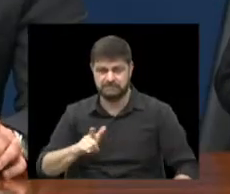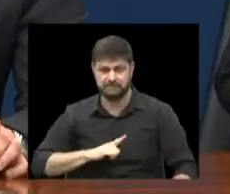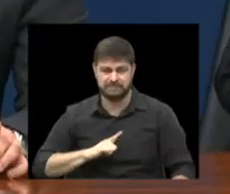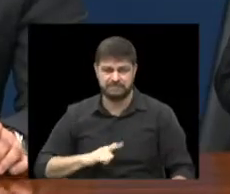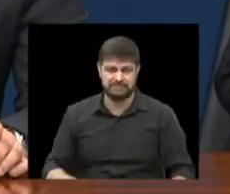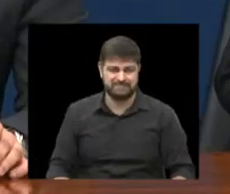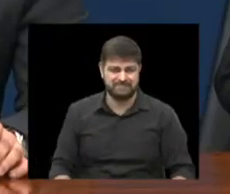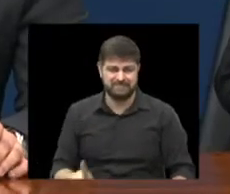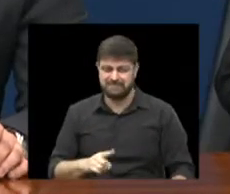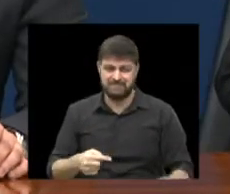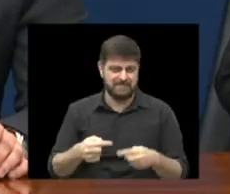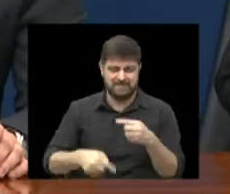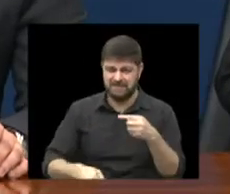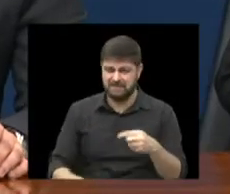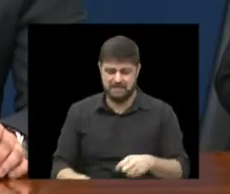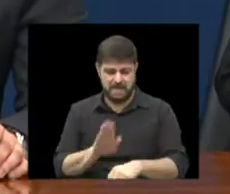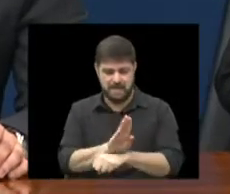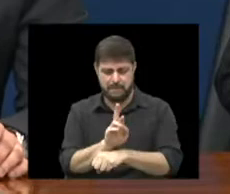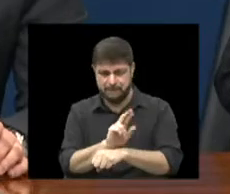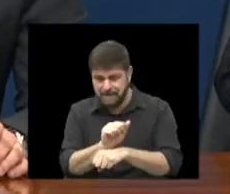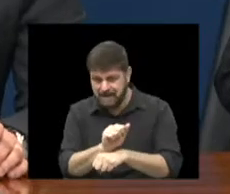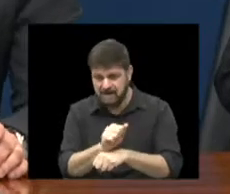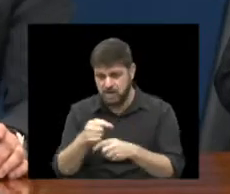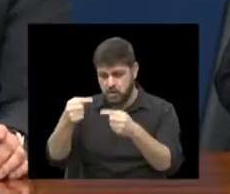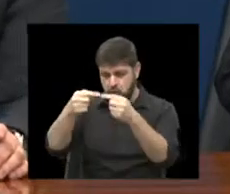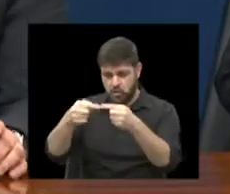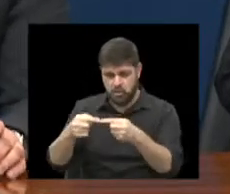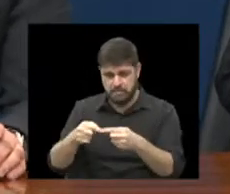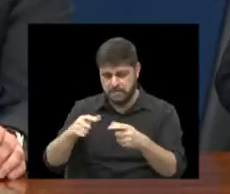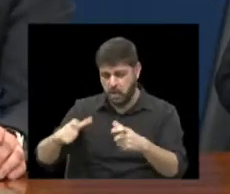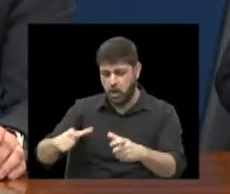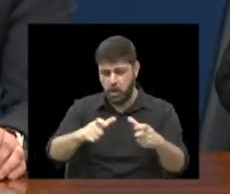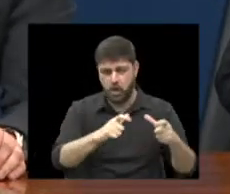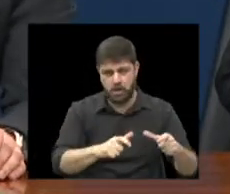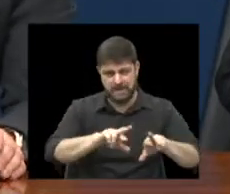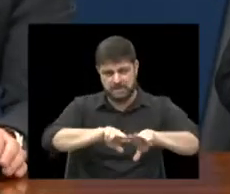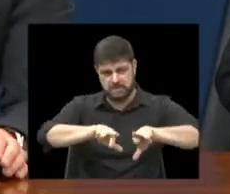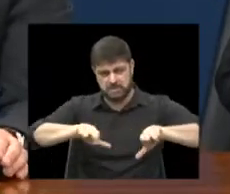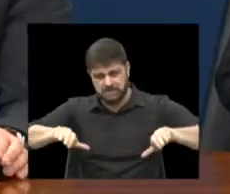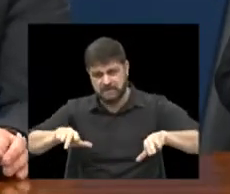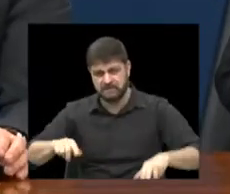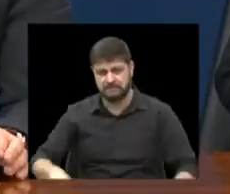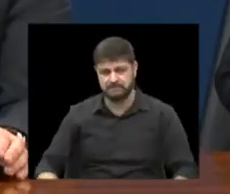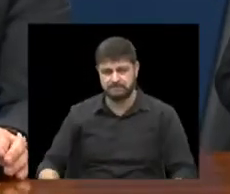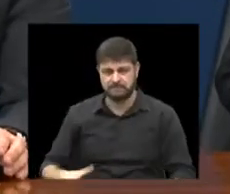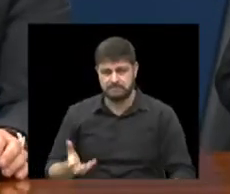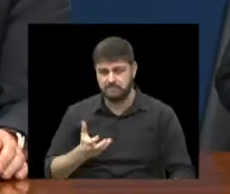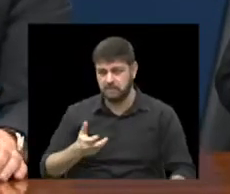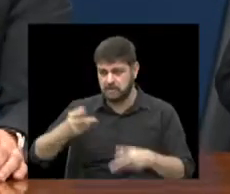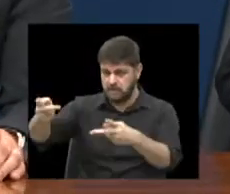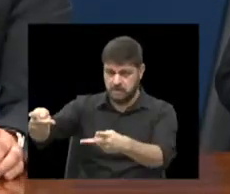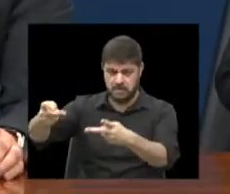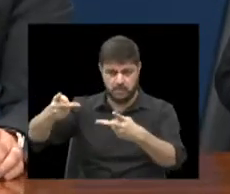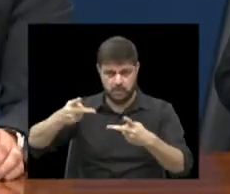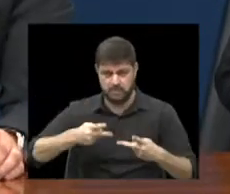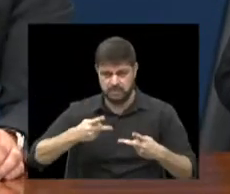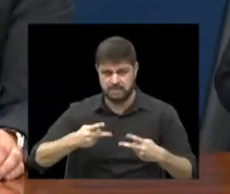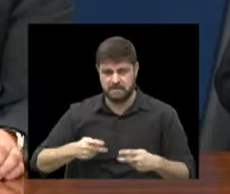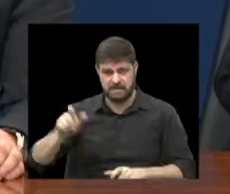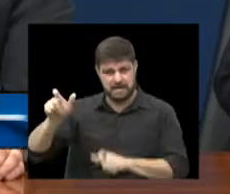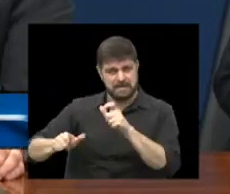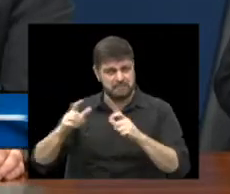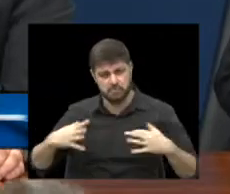bar, mas que não é, né? Abrange vários setores. Então, deixar o convite a todos